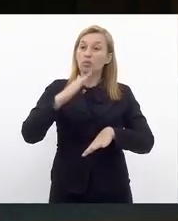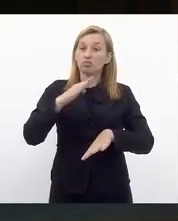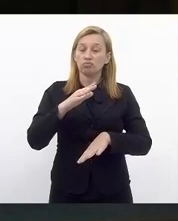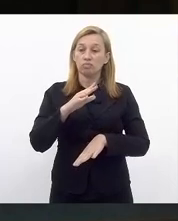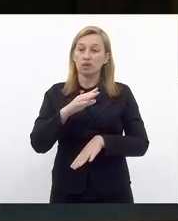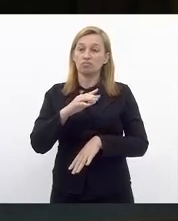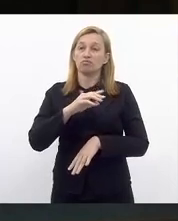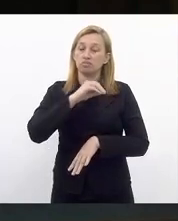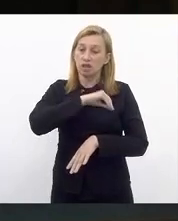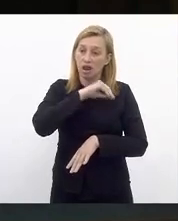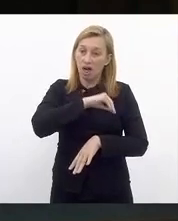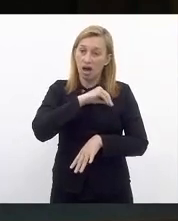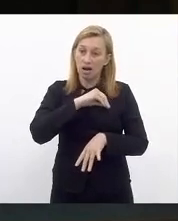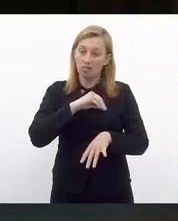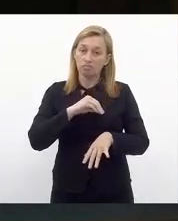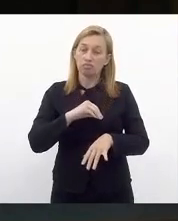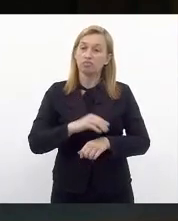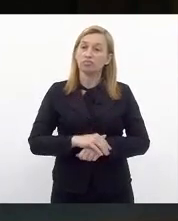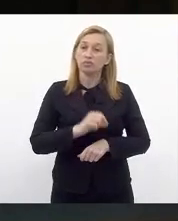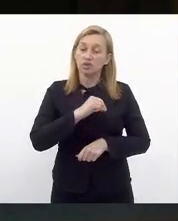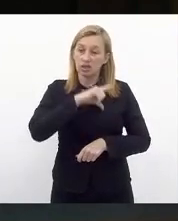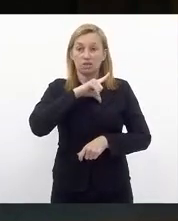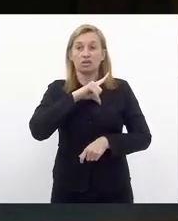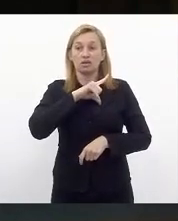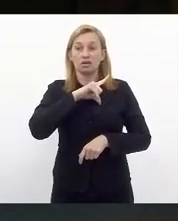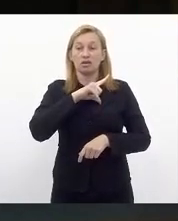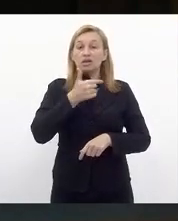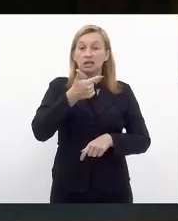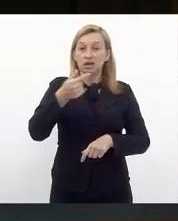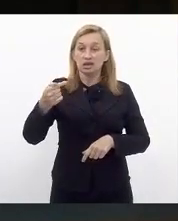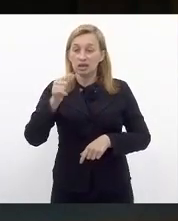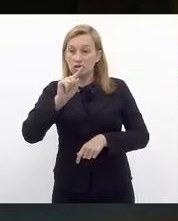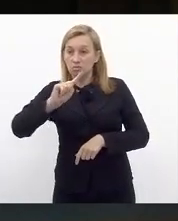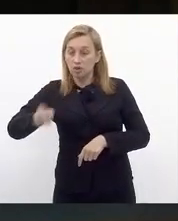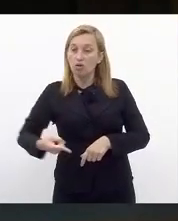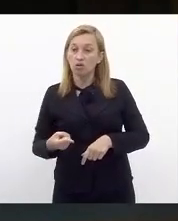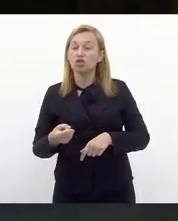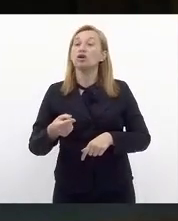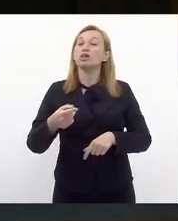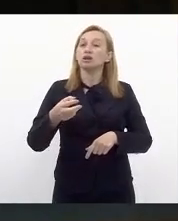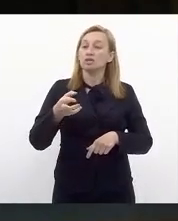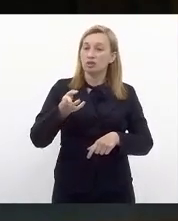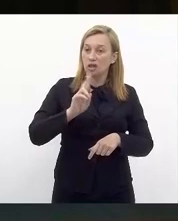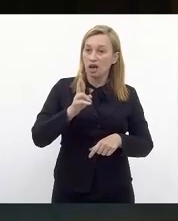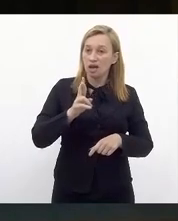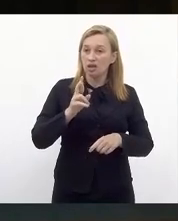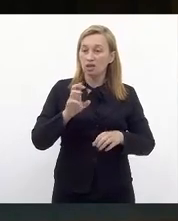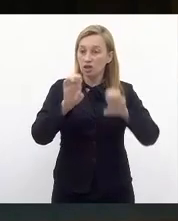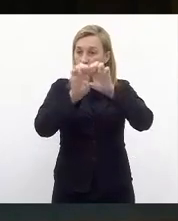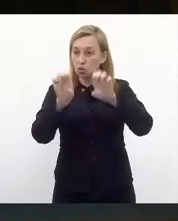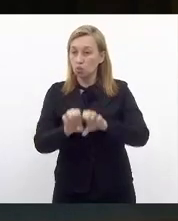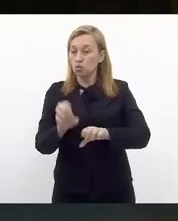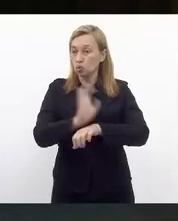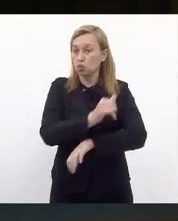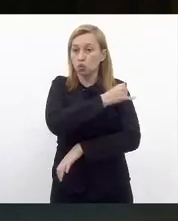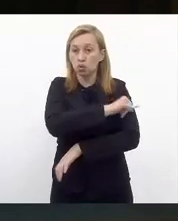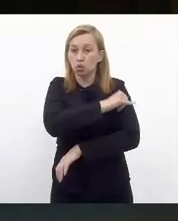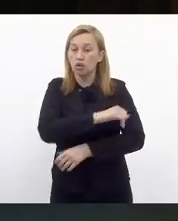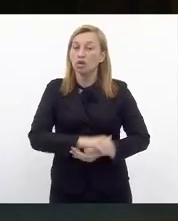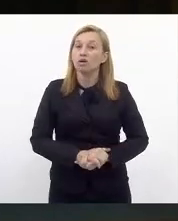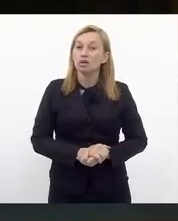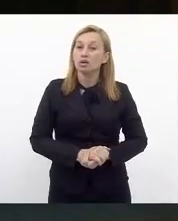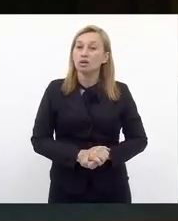pagar reposição para aplicar 17 bilhões de reais em investimentos em infraestrutura no estado do Rio de Janeiro nós